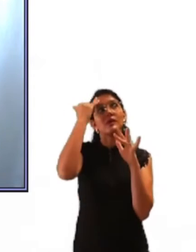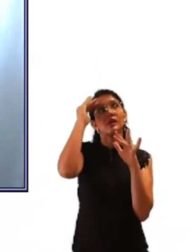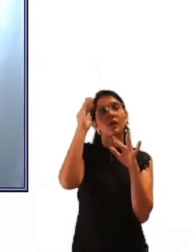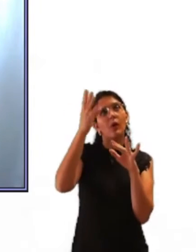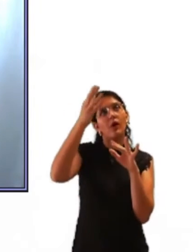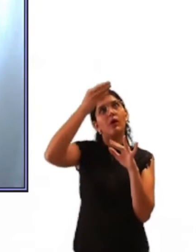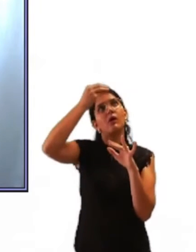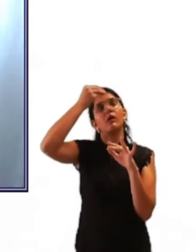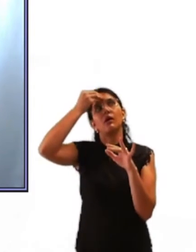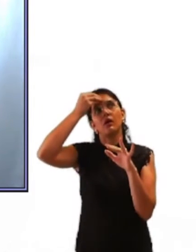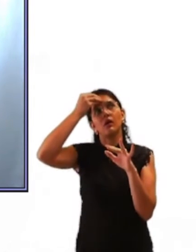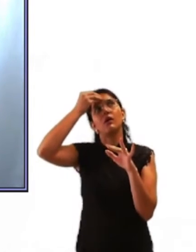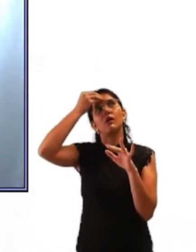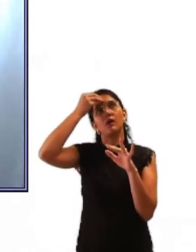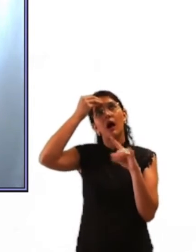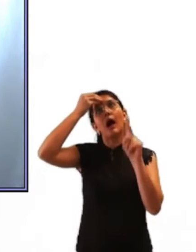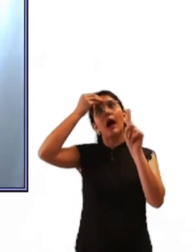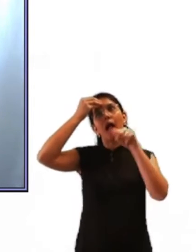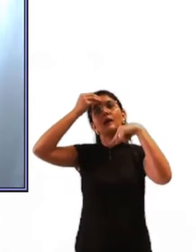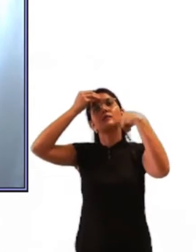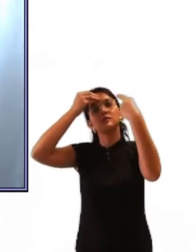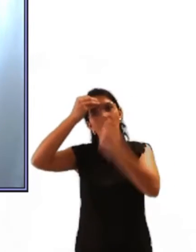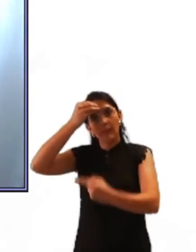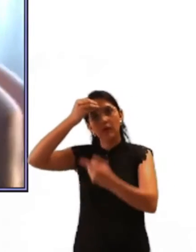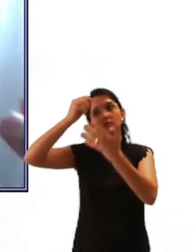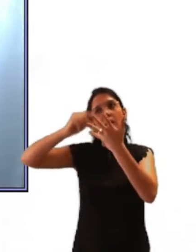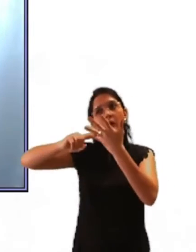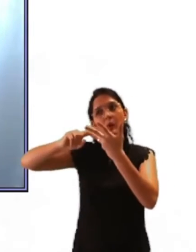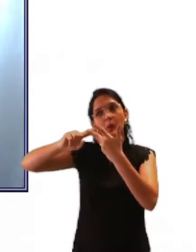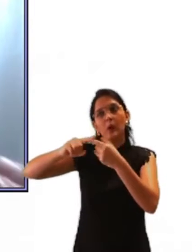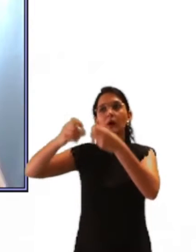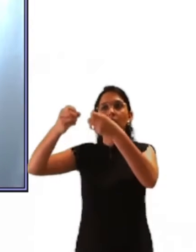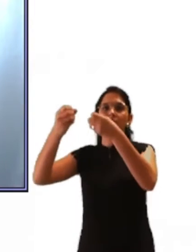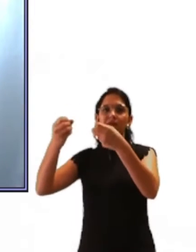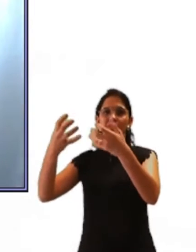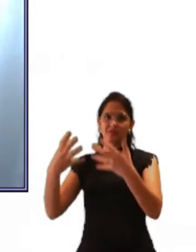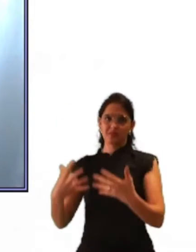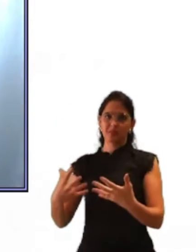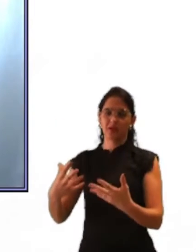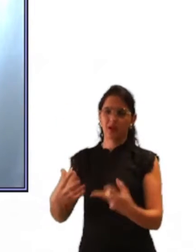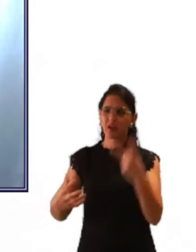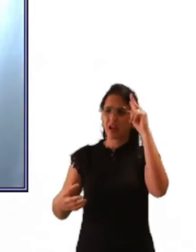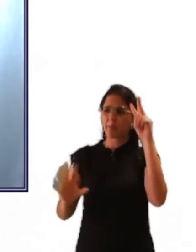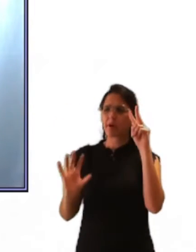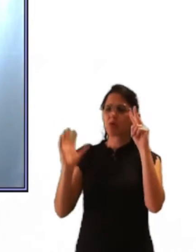armazenou aquilo e ela vai ter que recuperar, ela vai ter que evocar isso da